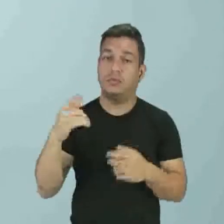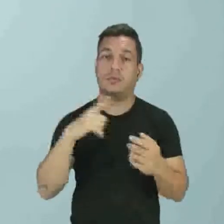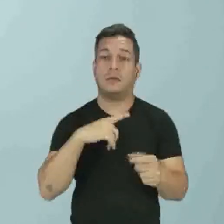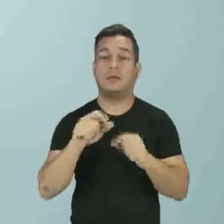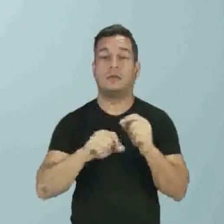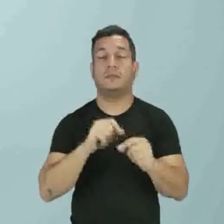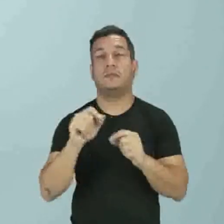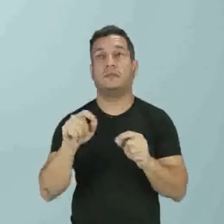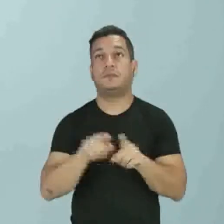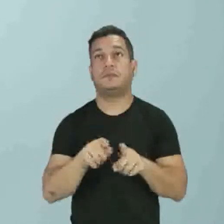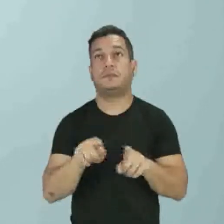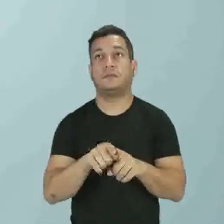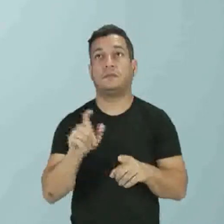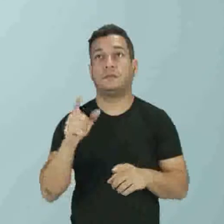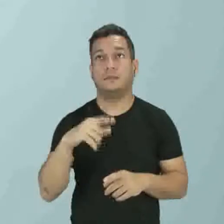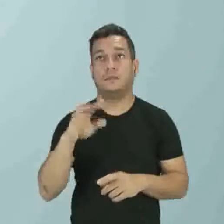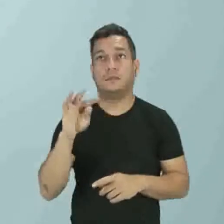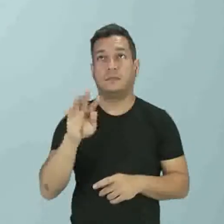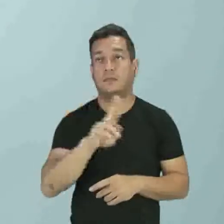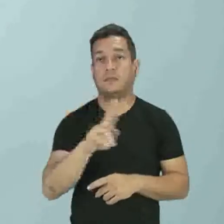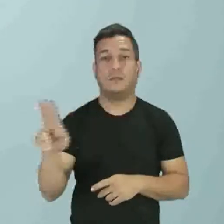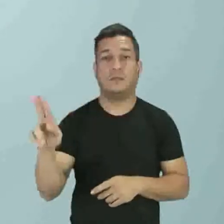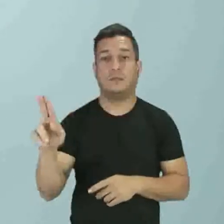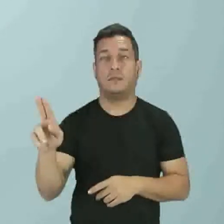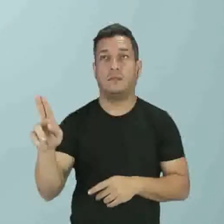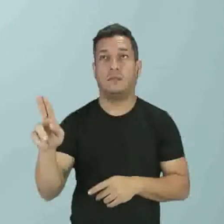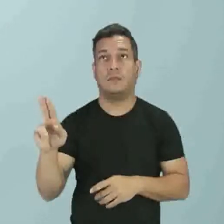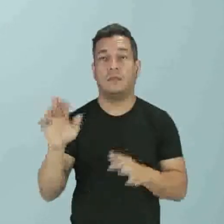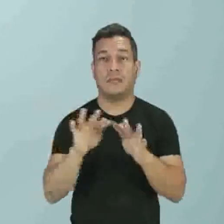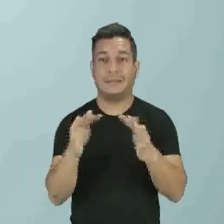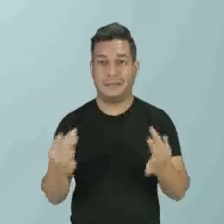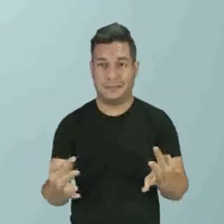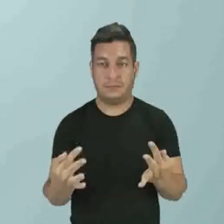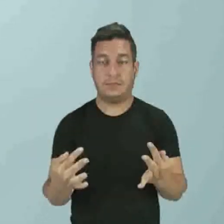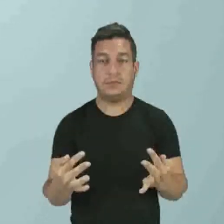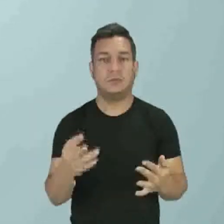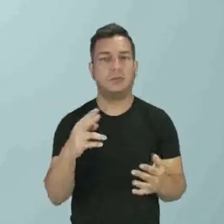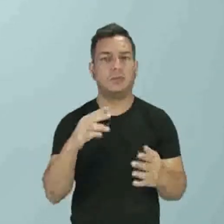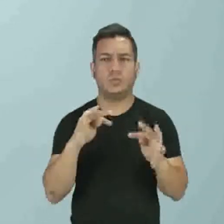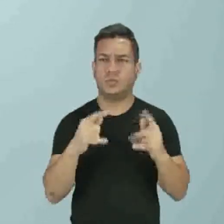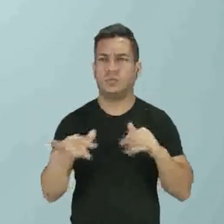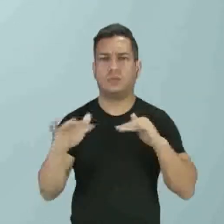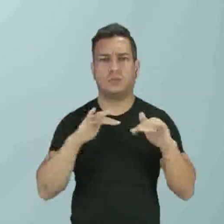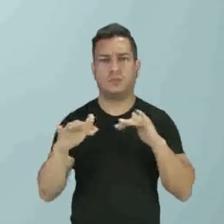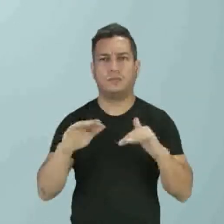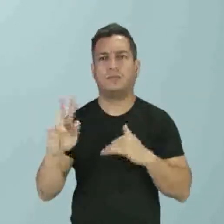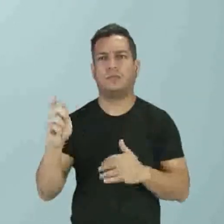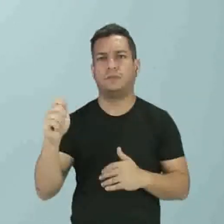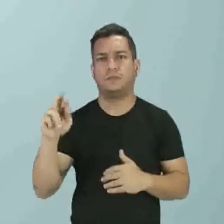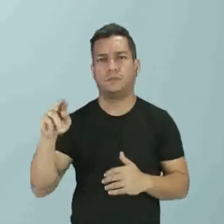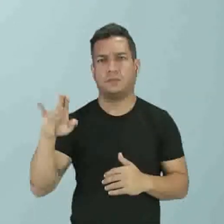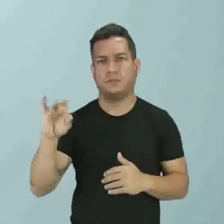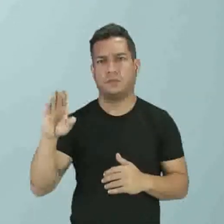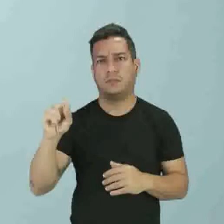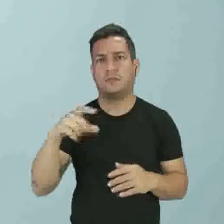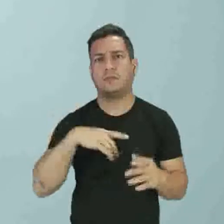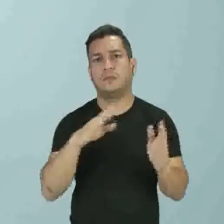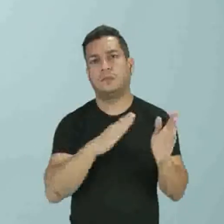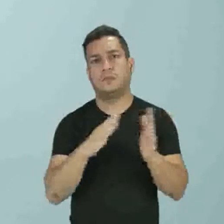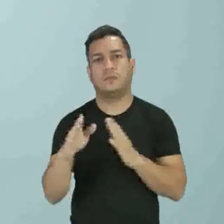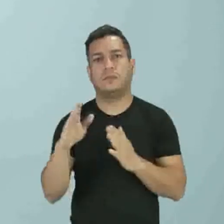temos a terminologia movimento harmônico simples. Todo movimento harmônico, ele é periódico,